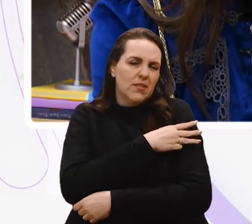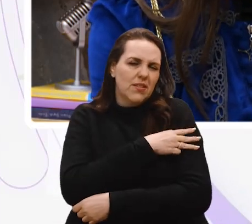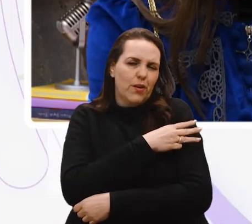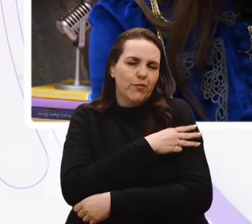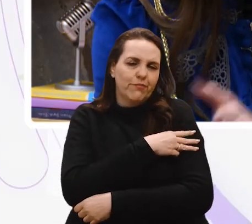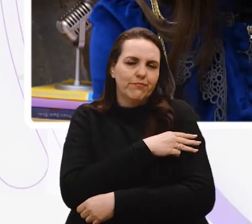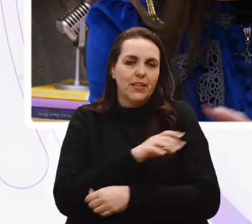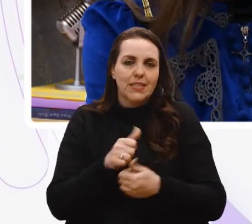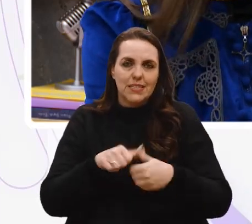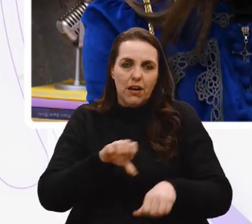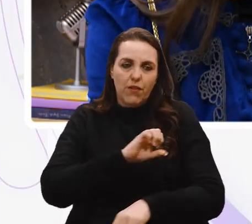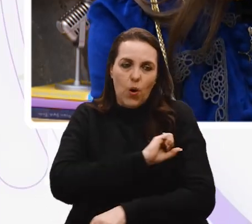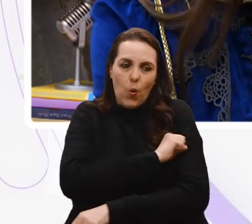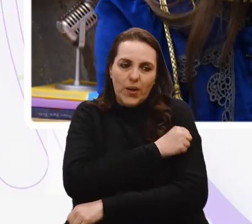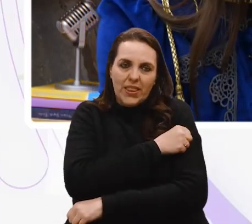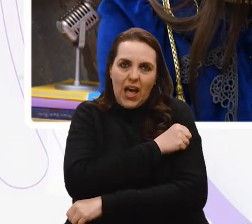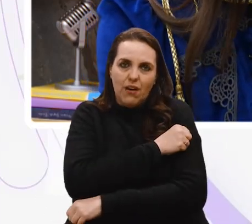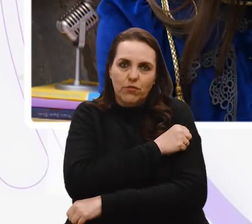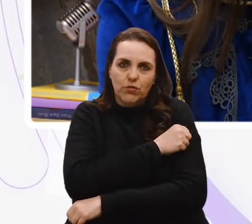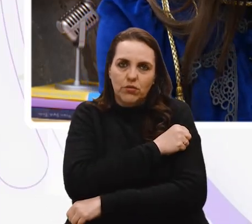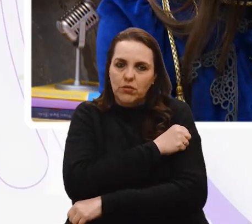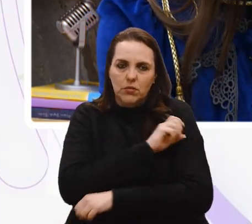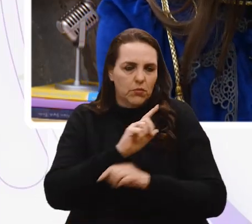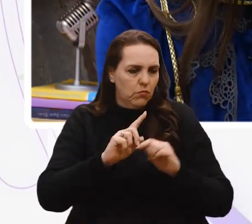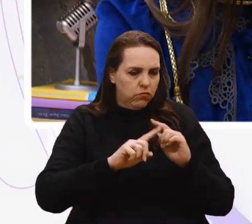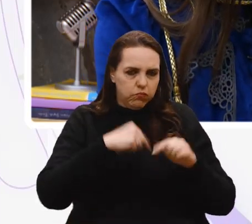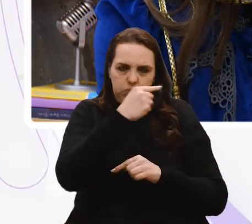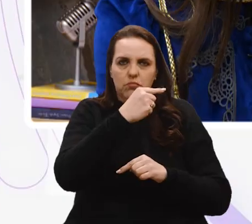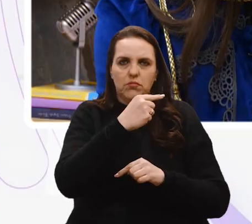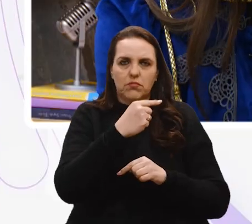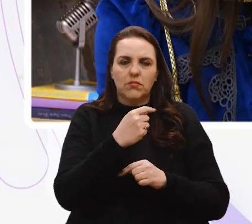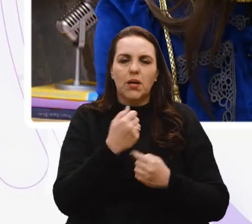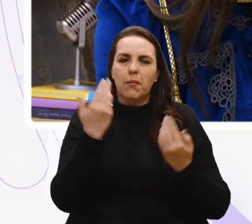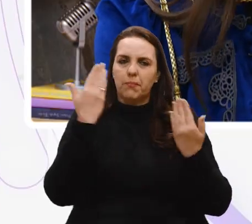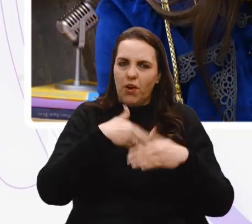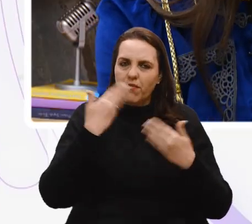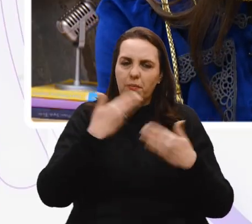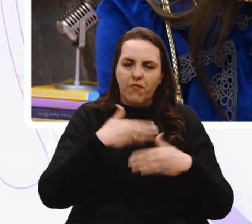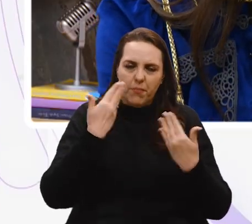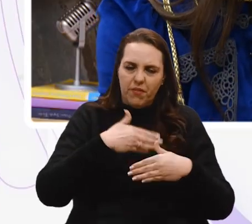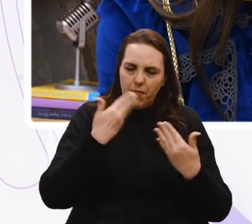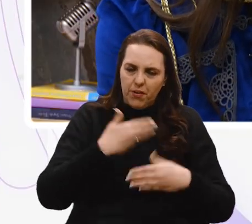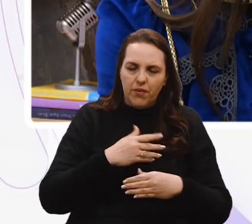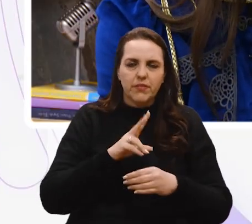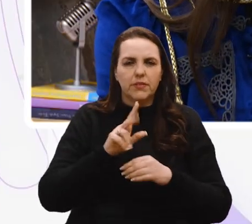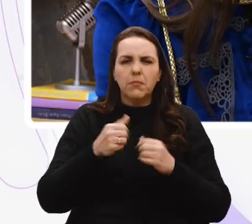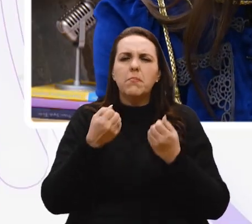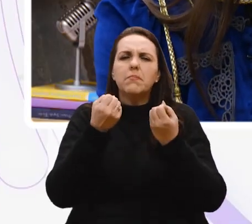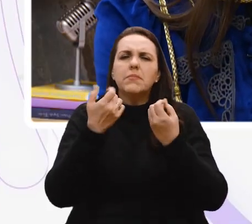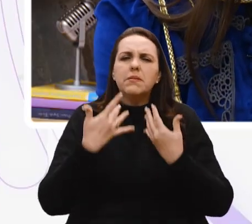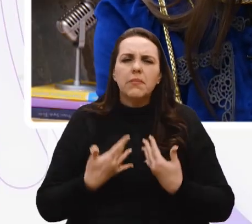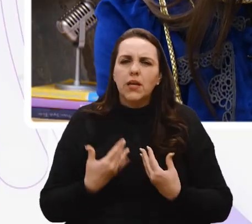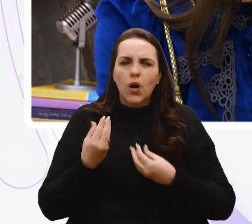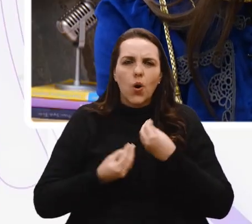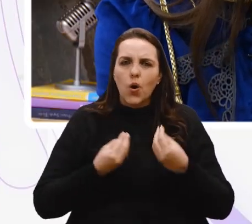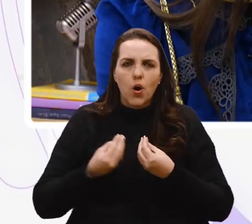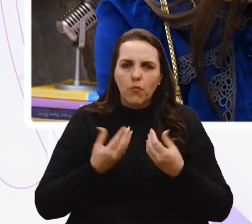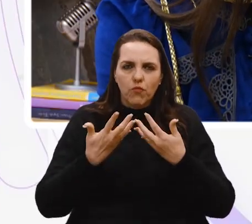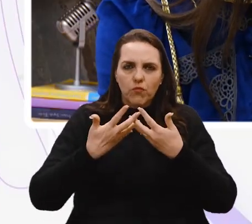no 8º ano e daí no outro ano eu me formei no ensino médio. Foi fazendo avaliações? Foi, muitas provas. Como é muitas que é provas.